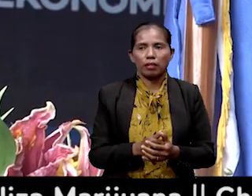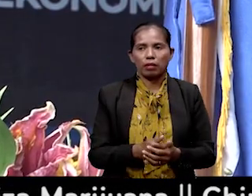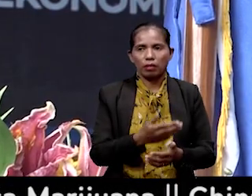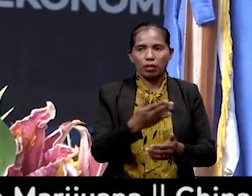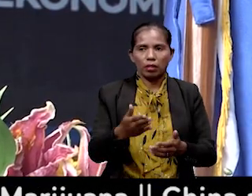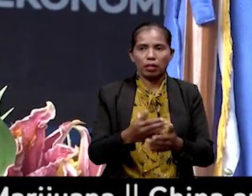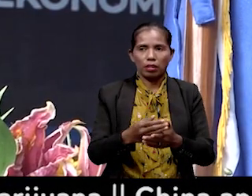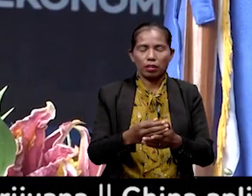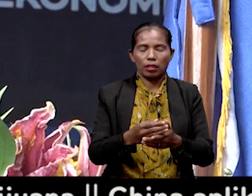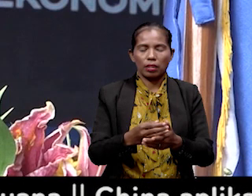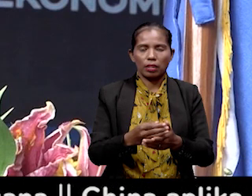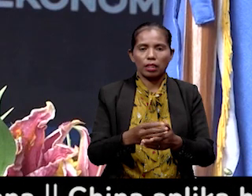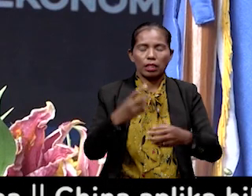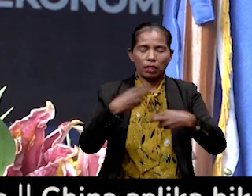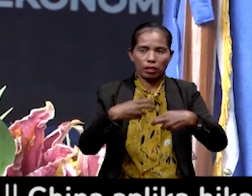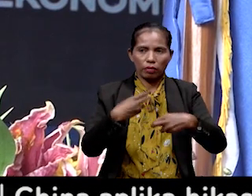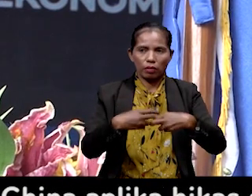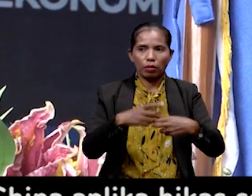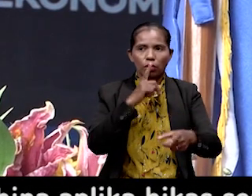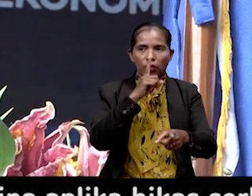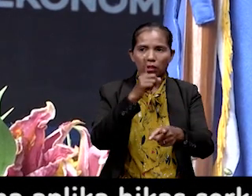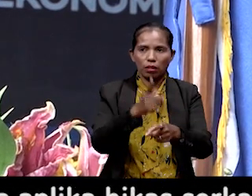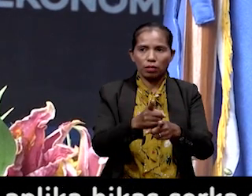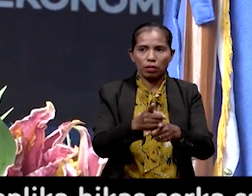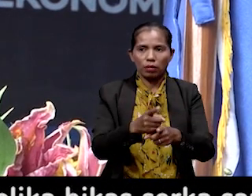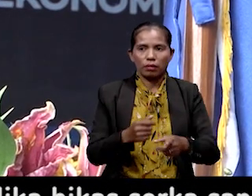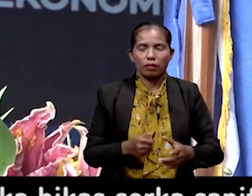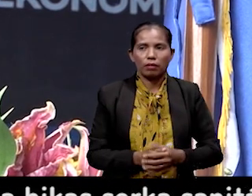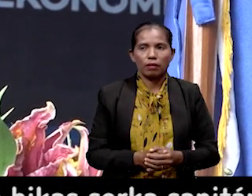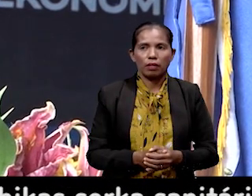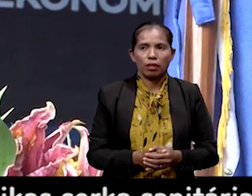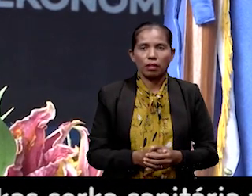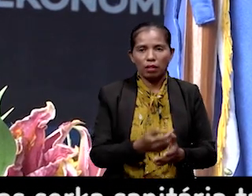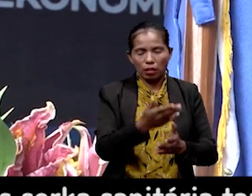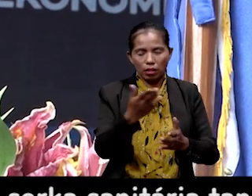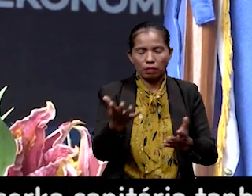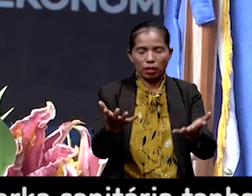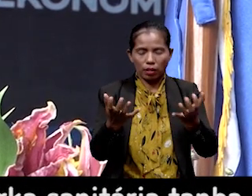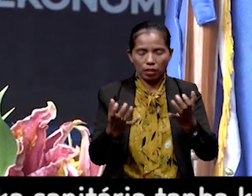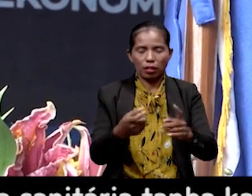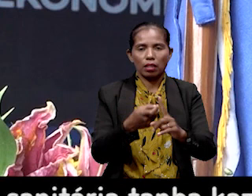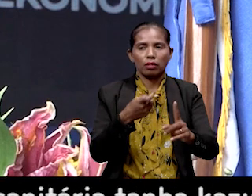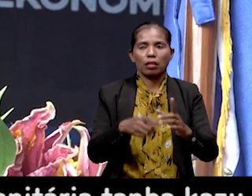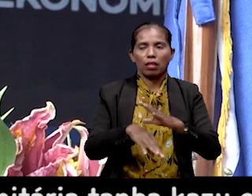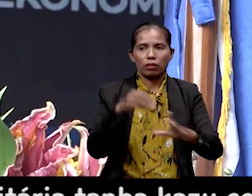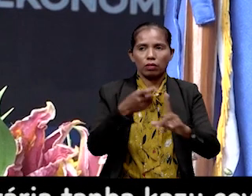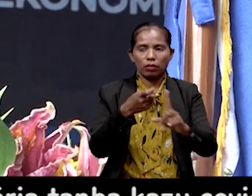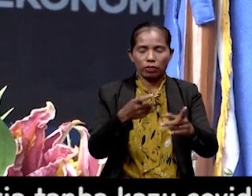desafio lolos ma momentu or orosta i mi hakat sai kusi kampus di